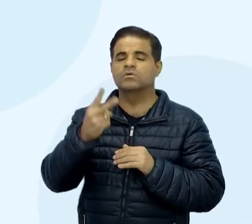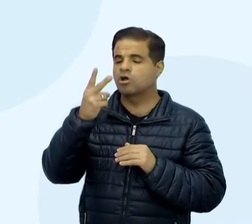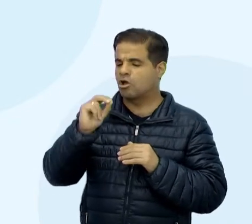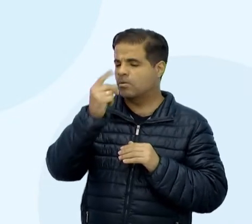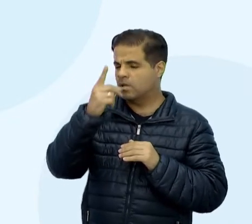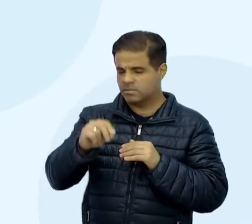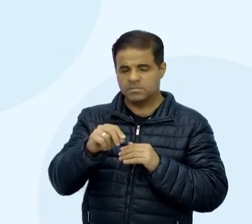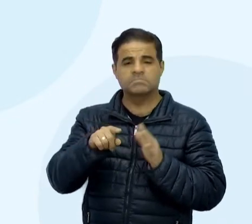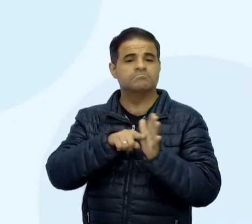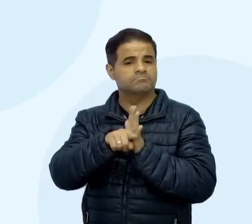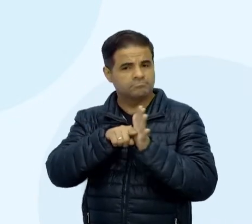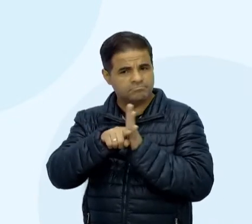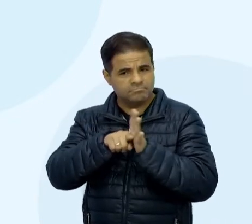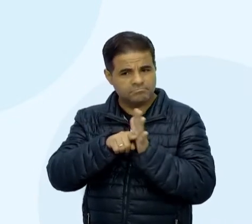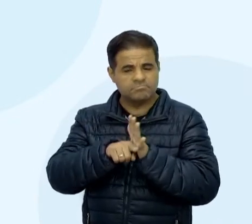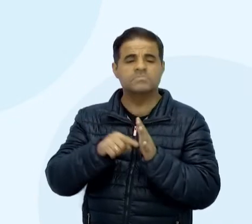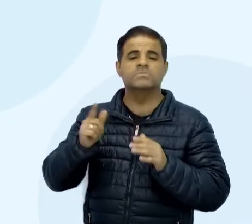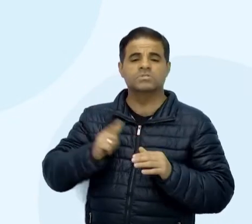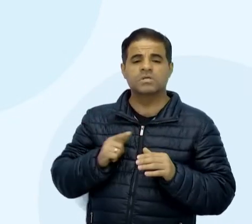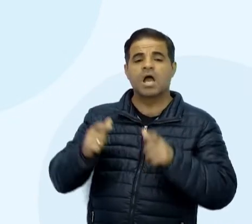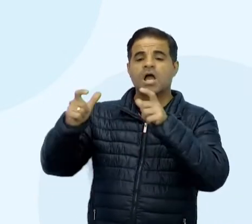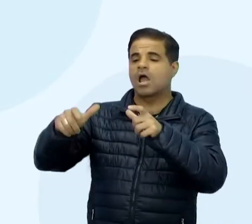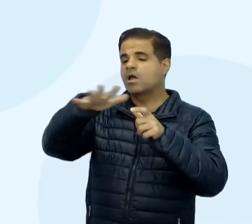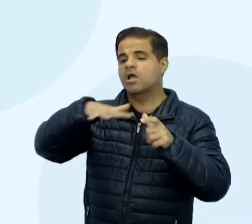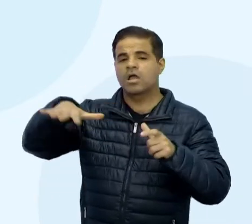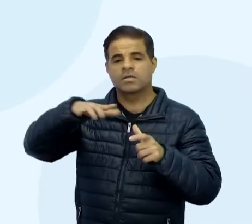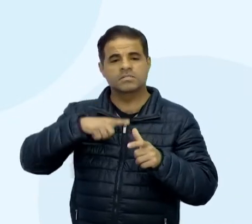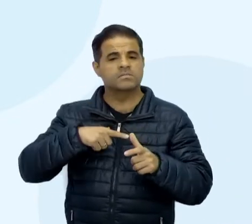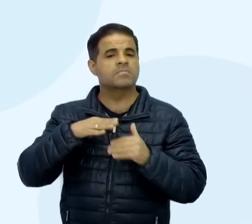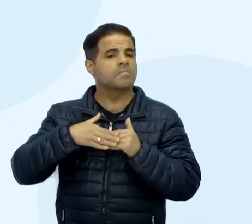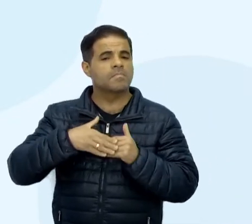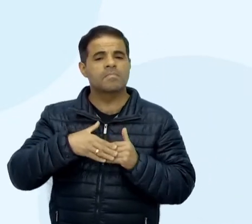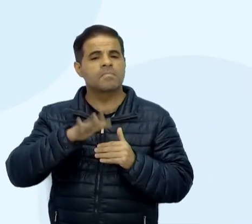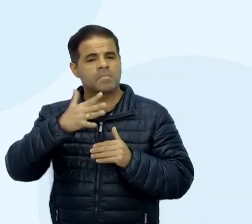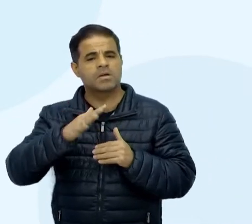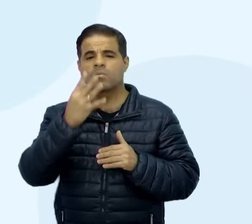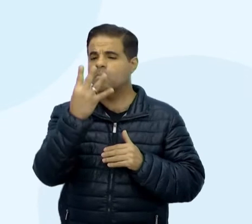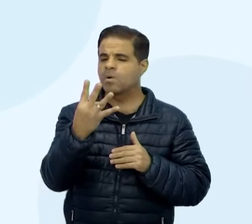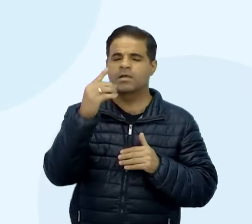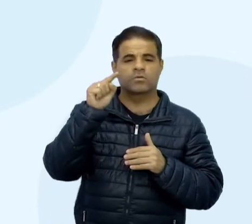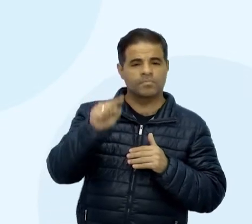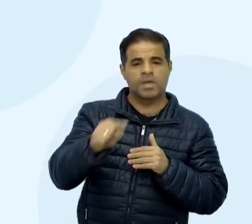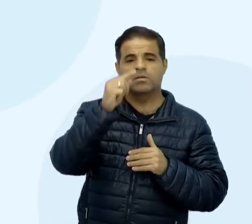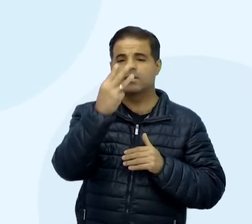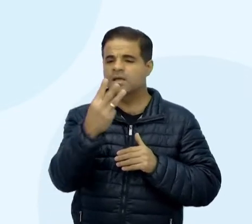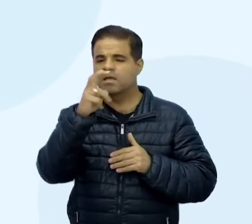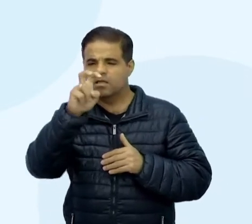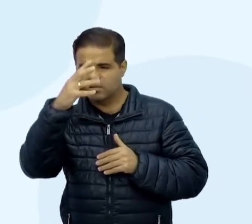de 2010, né, a região ela possui cerca de